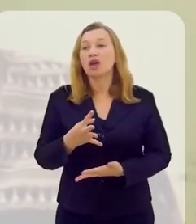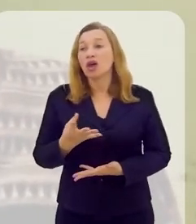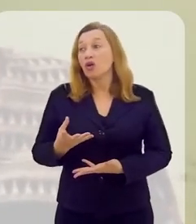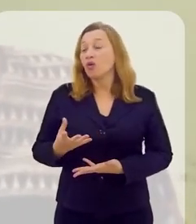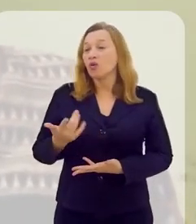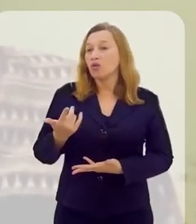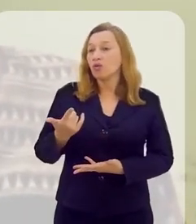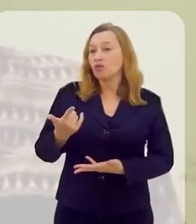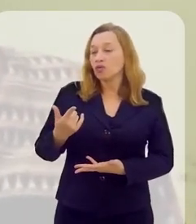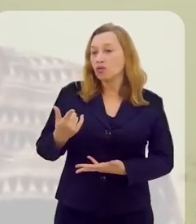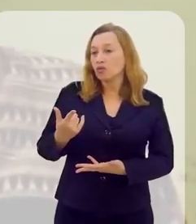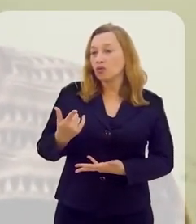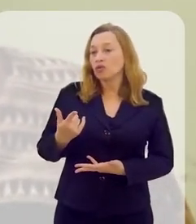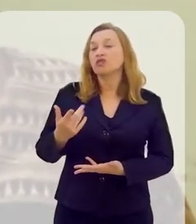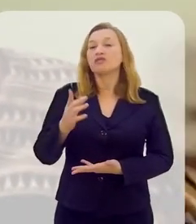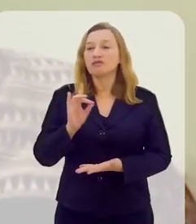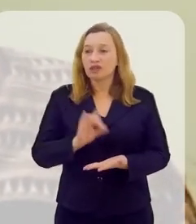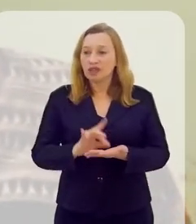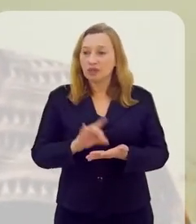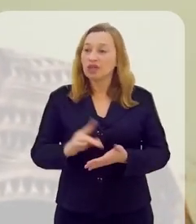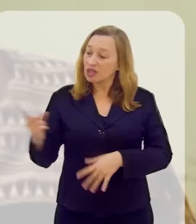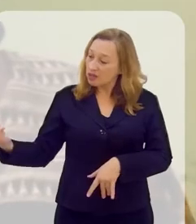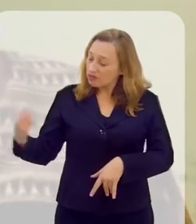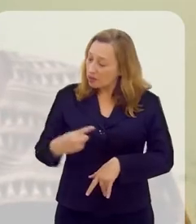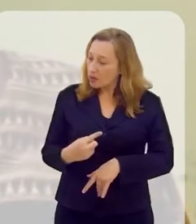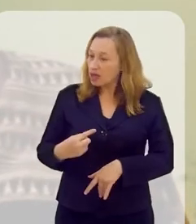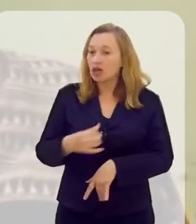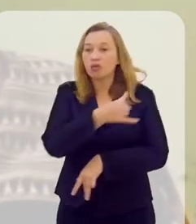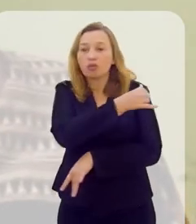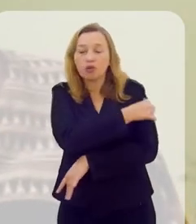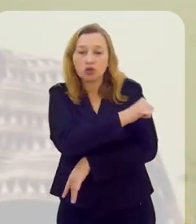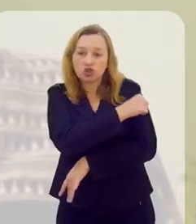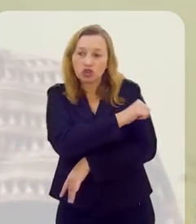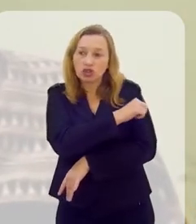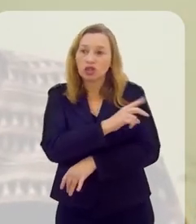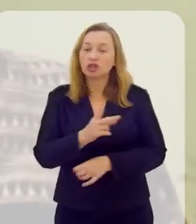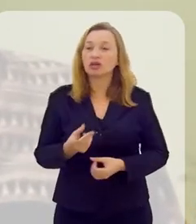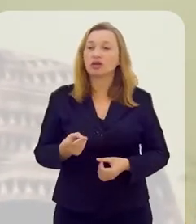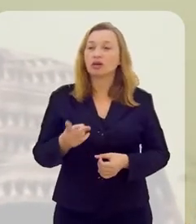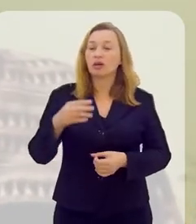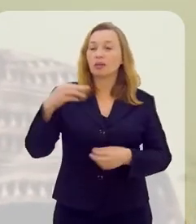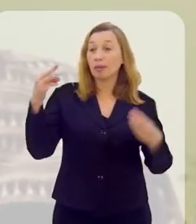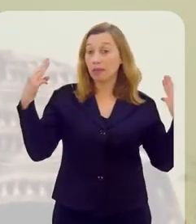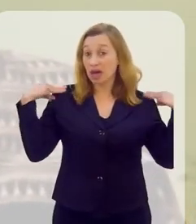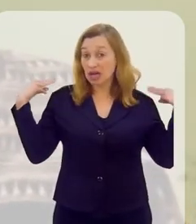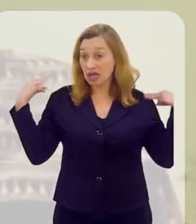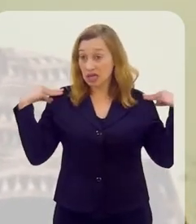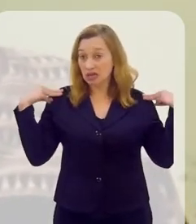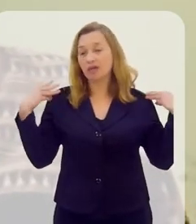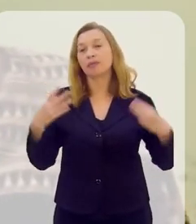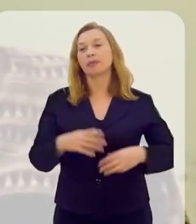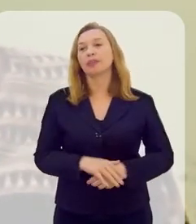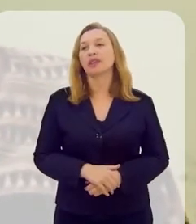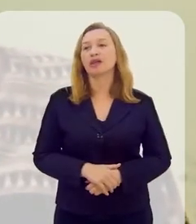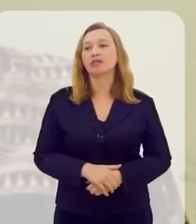do meu pai. Ele veio realmente para cá, né, em busca, ele veio para a Marinha,